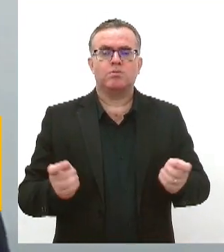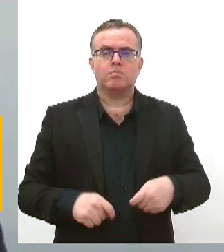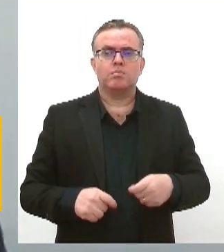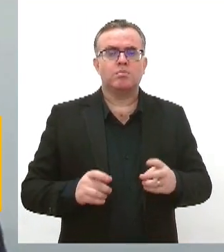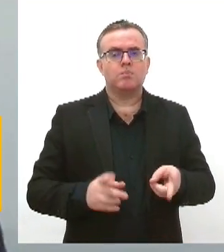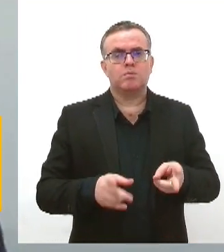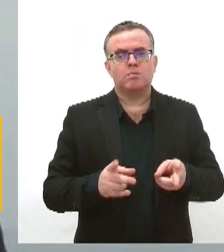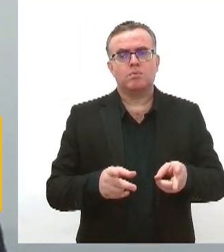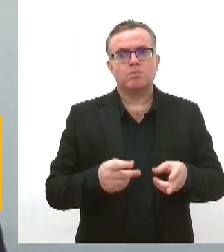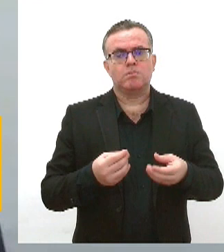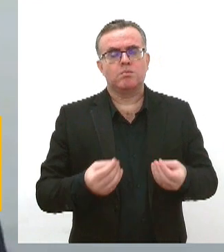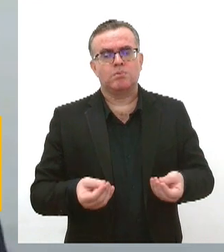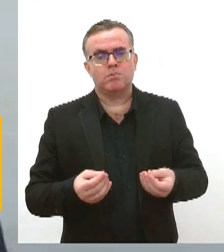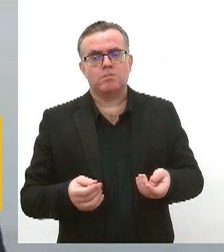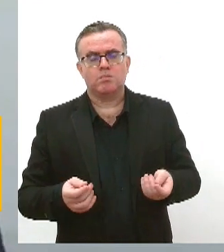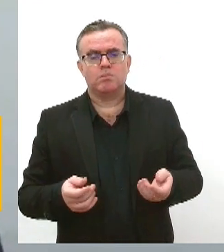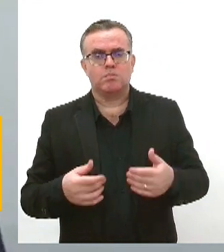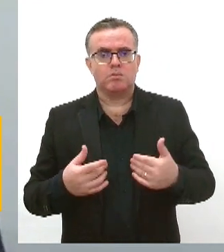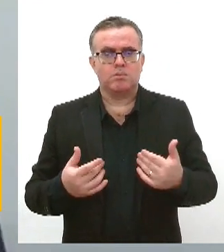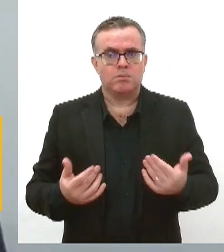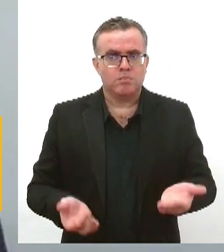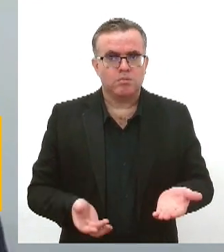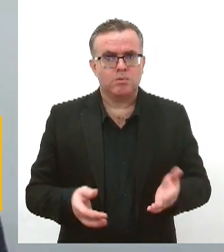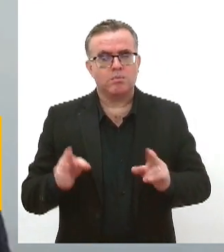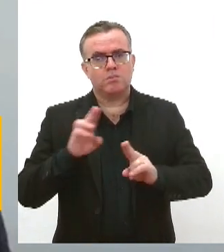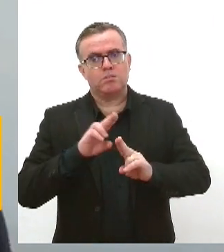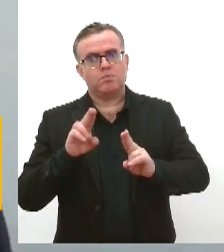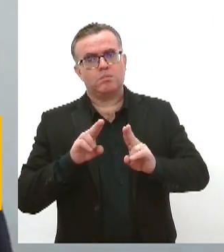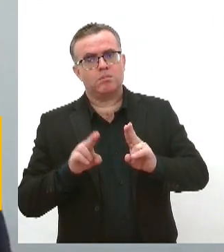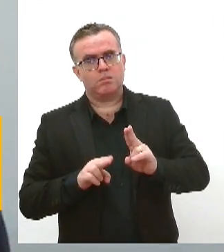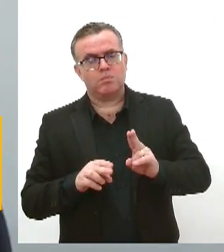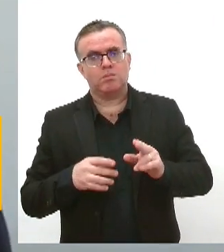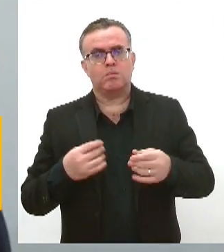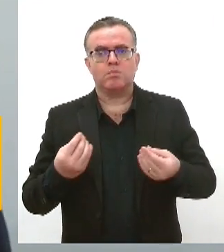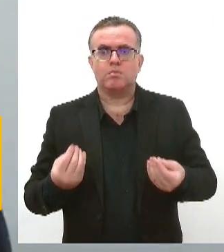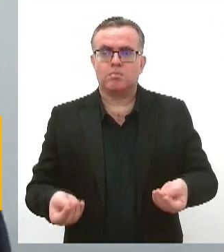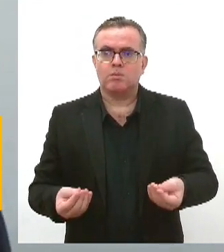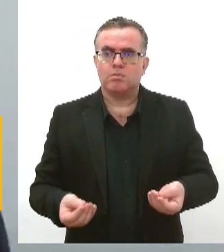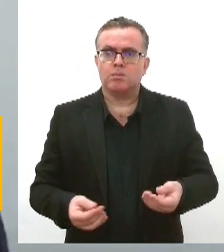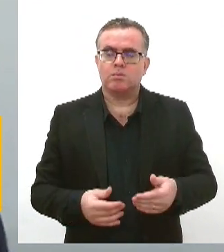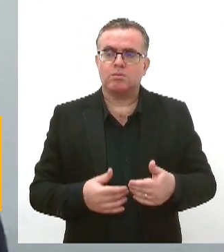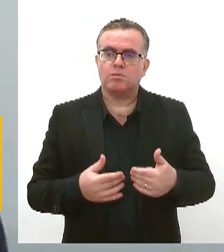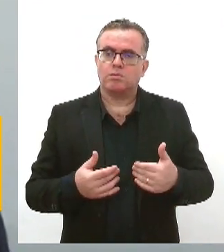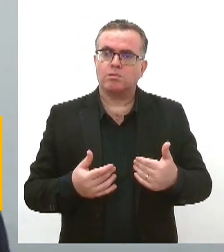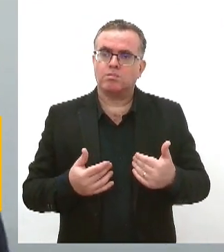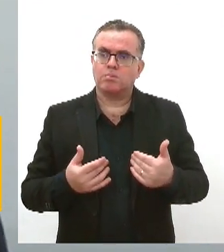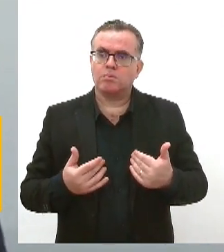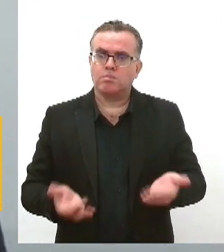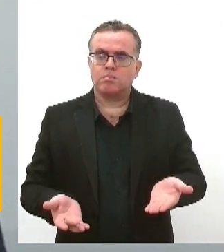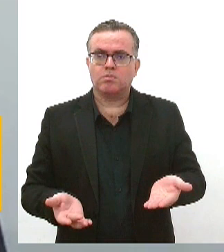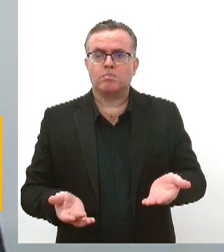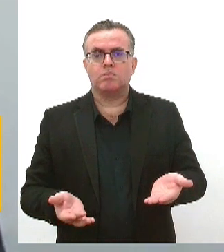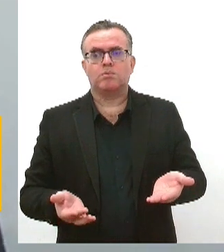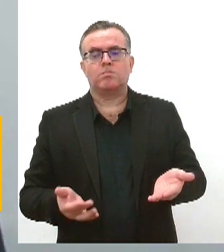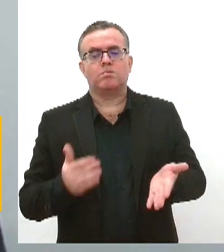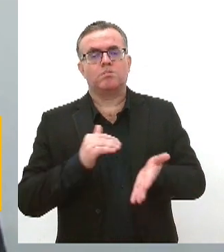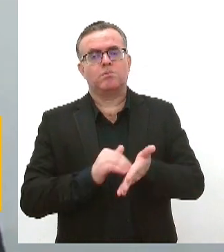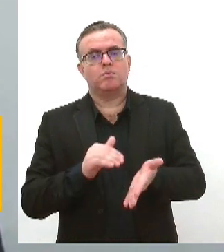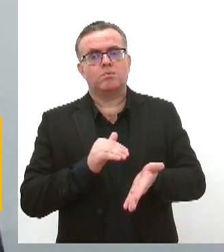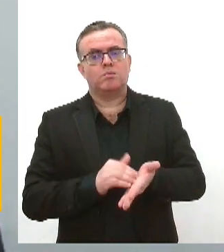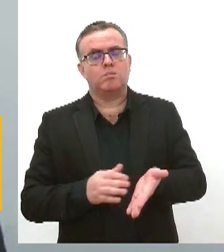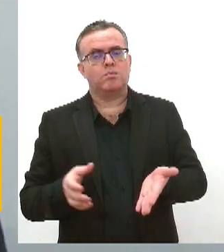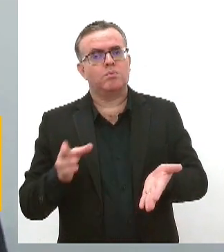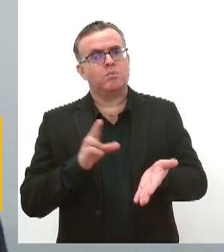do Conselho Fiscal da UNALE, mas aceitei continuar nessa secretaria na função de